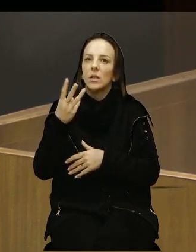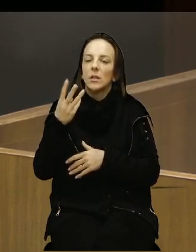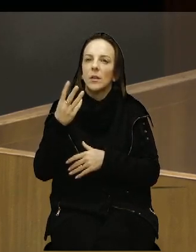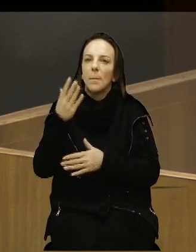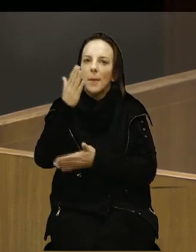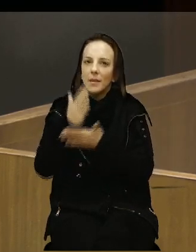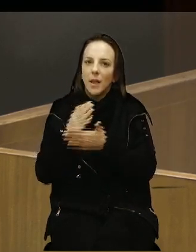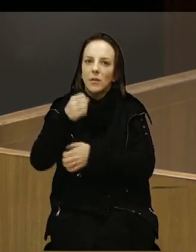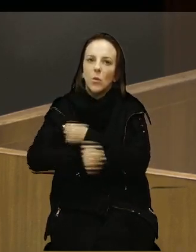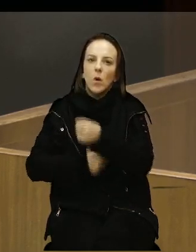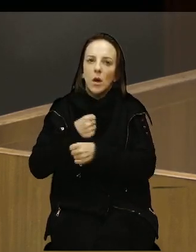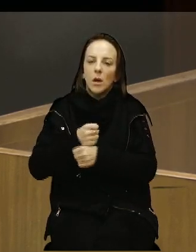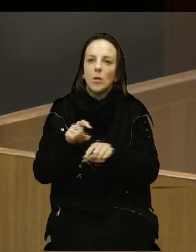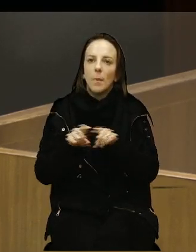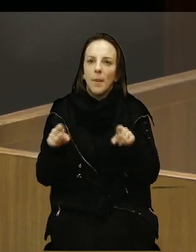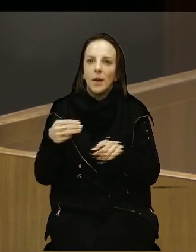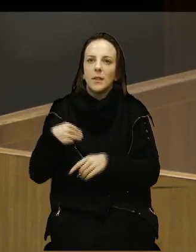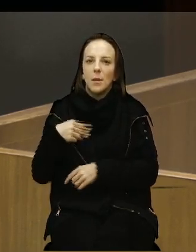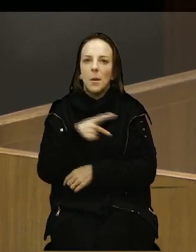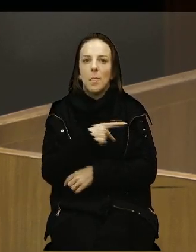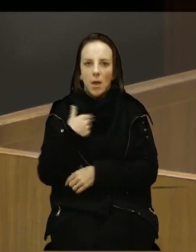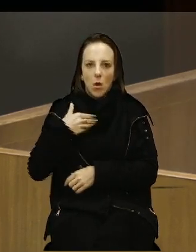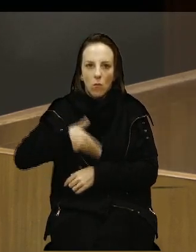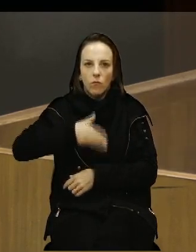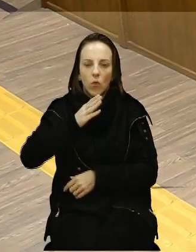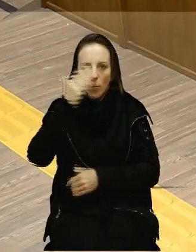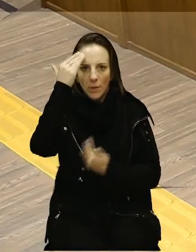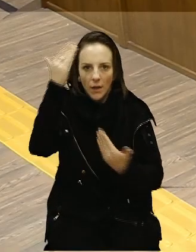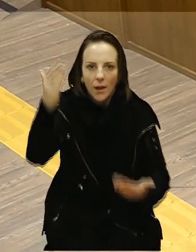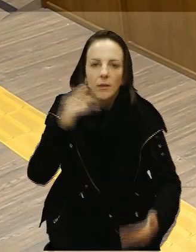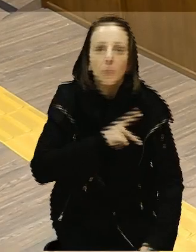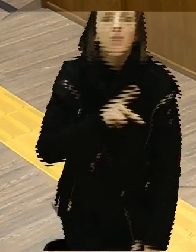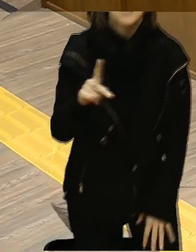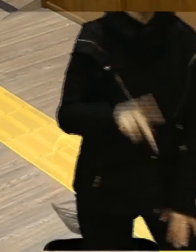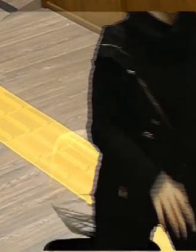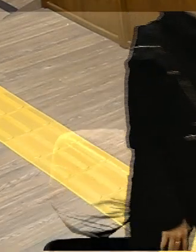ingressar no Ministério Público. Meu muito obrigado, presidente. Obrigada, vereador Juliano Valim.